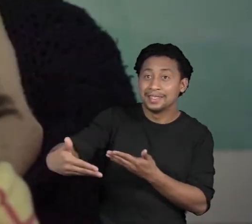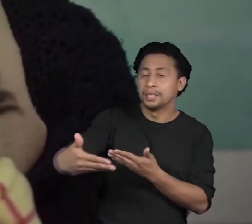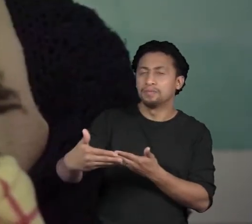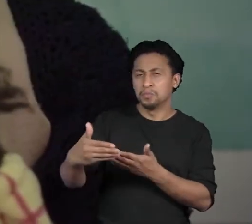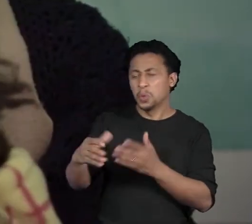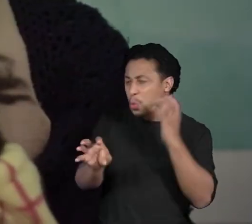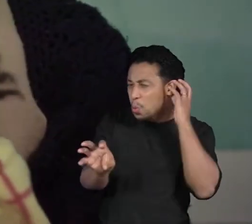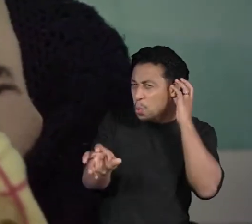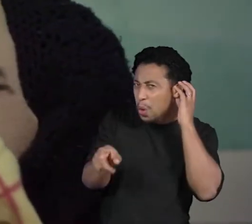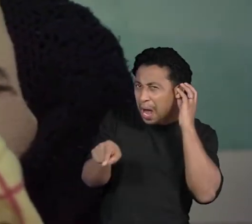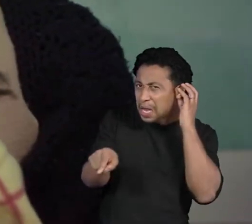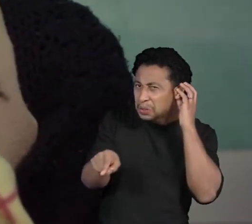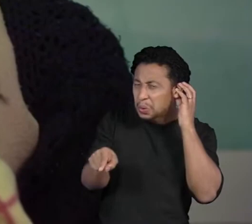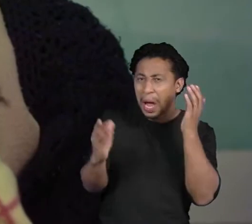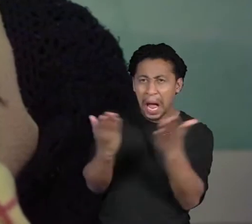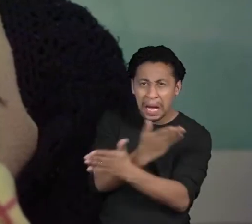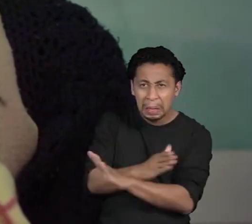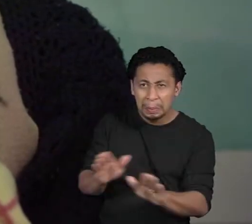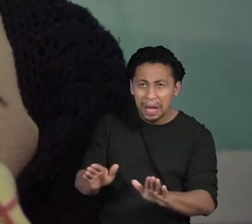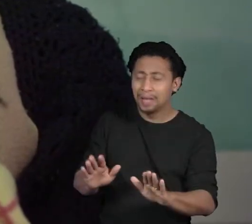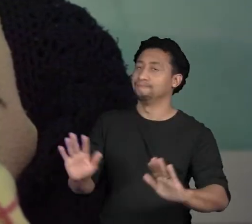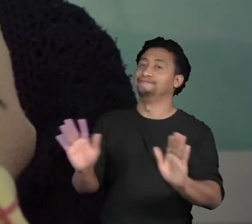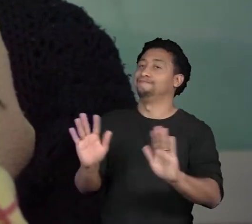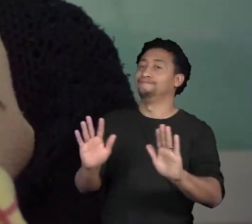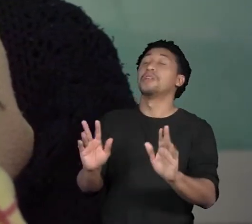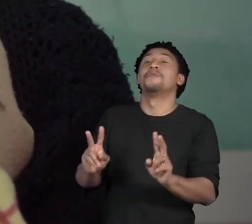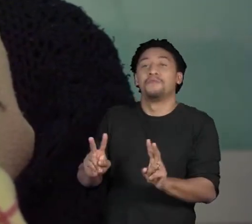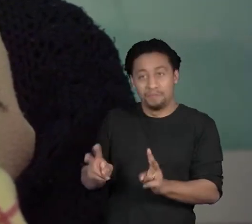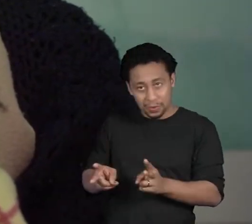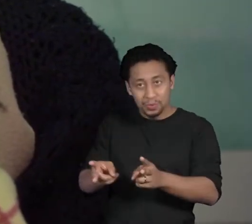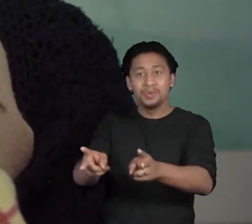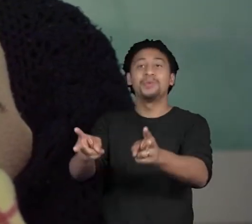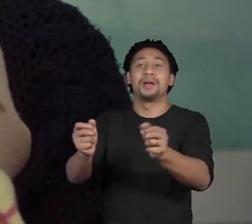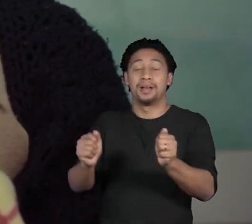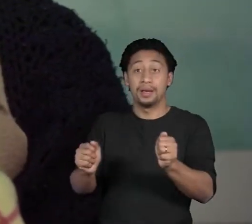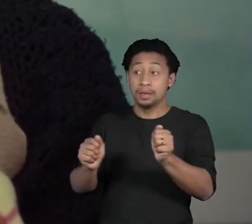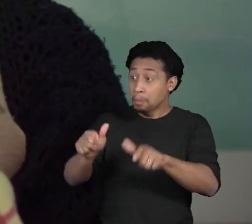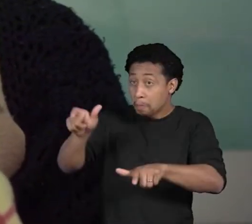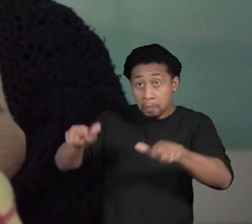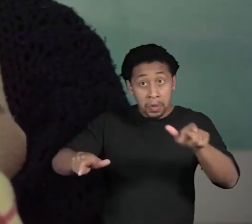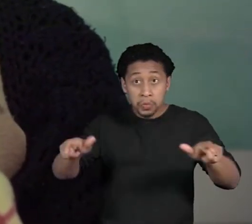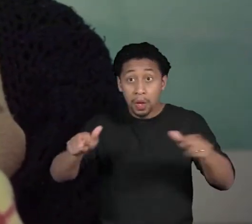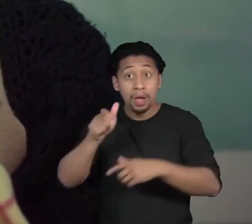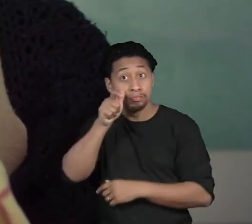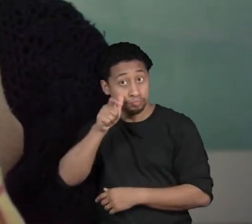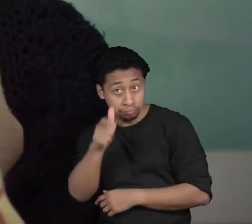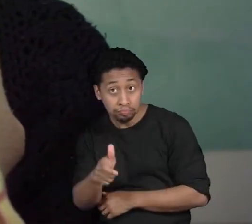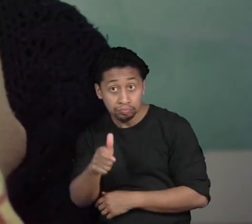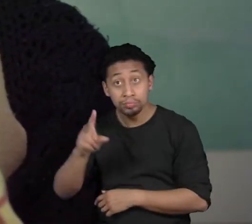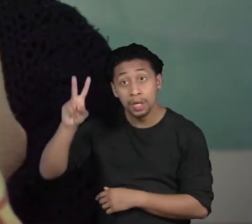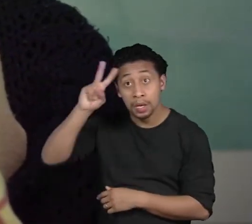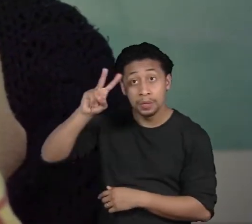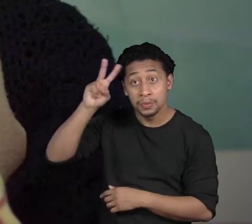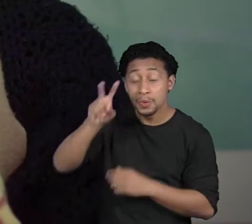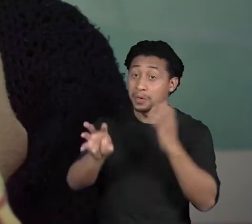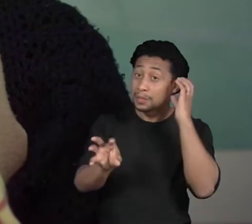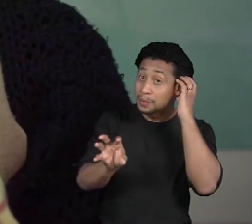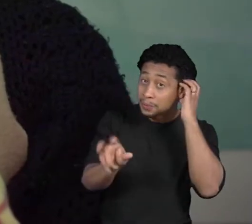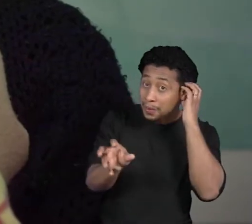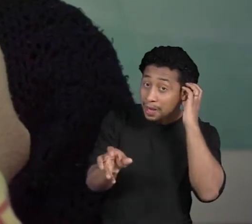ouvintes e a música ali vai conduzindo essa narrativa do nosso dia. Eu acho muito bonito o